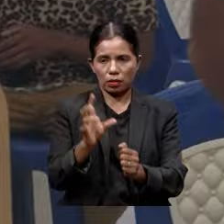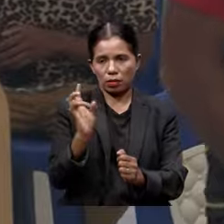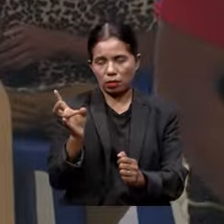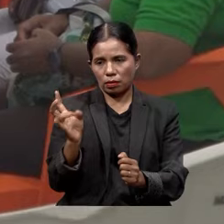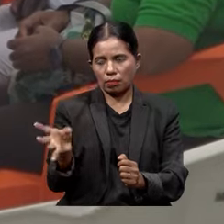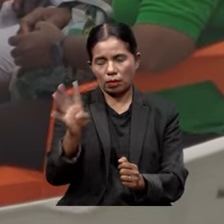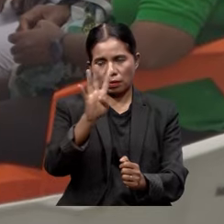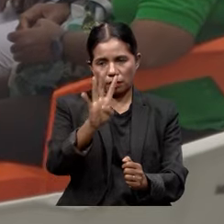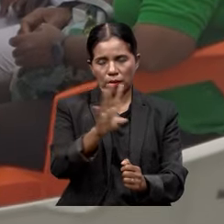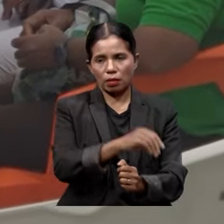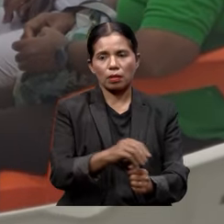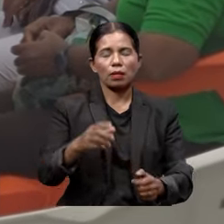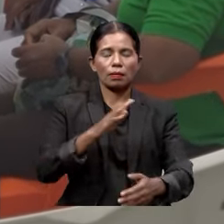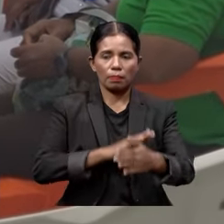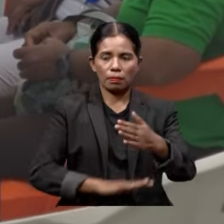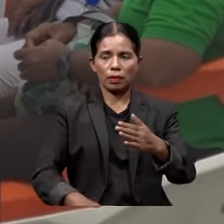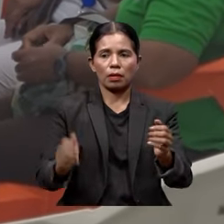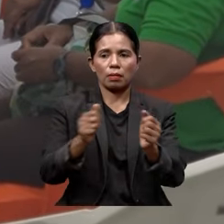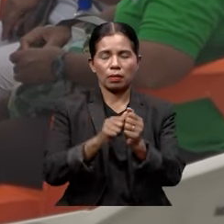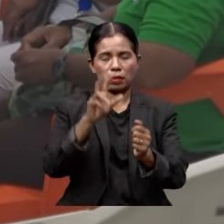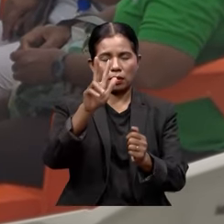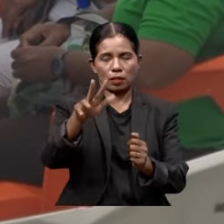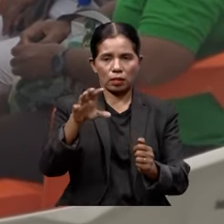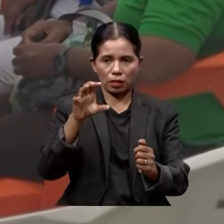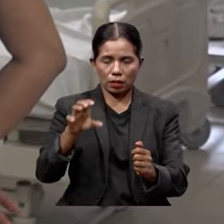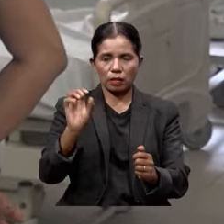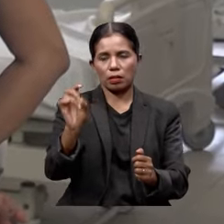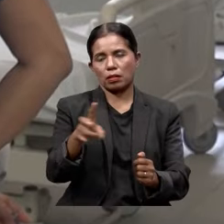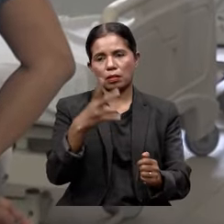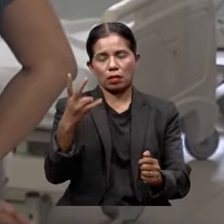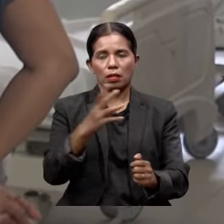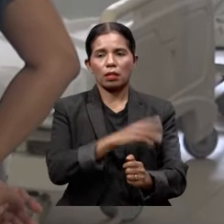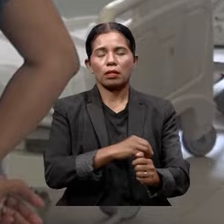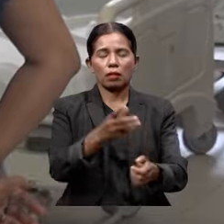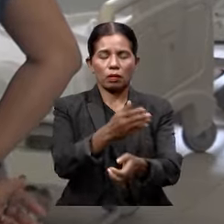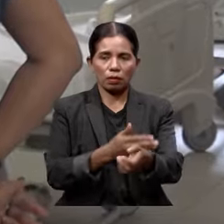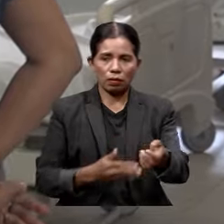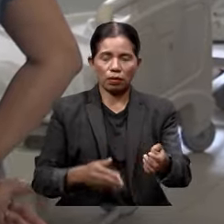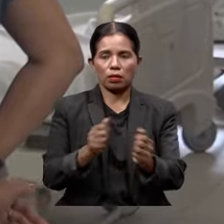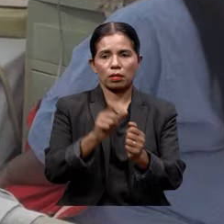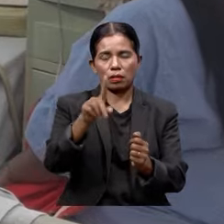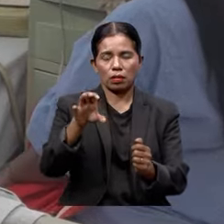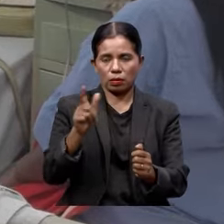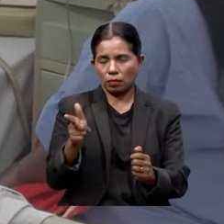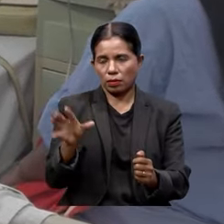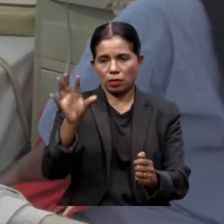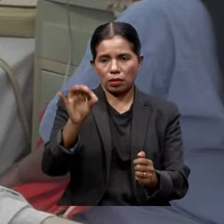resin hat no parto normal hamutuk nain atus tolu sanulu resin sia no cesariana atus sider wanulu resin sia